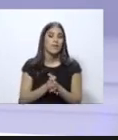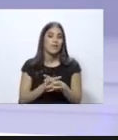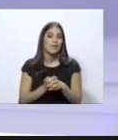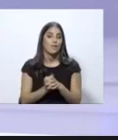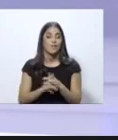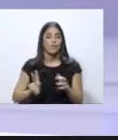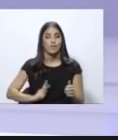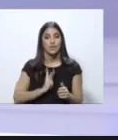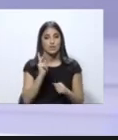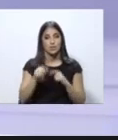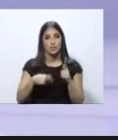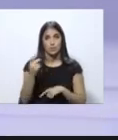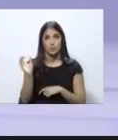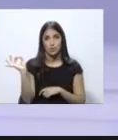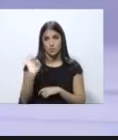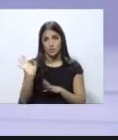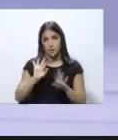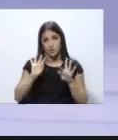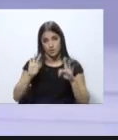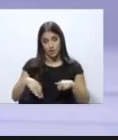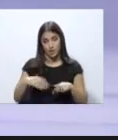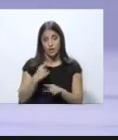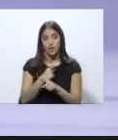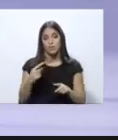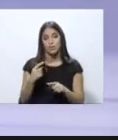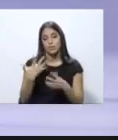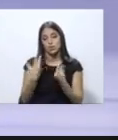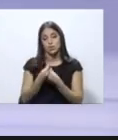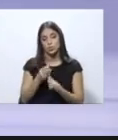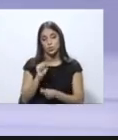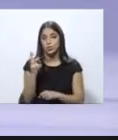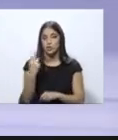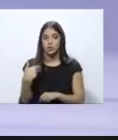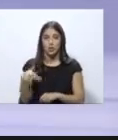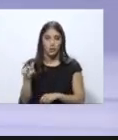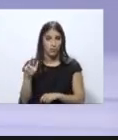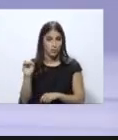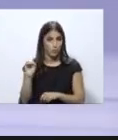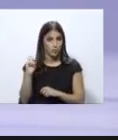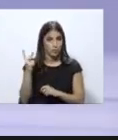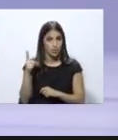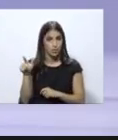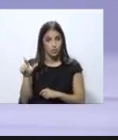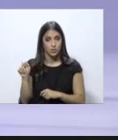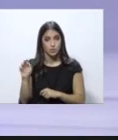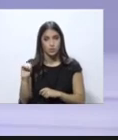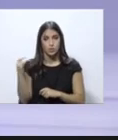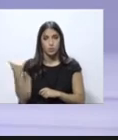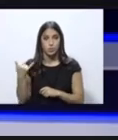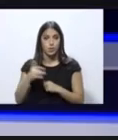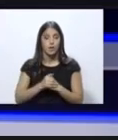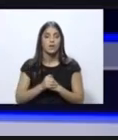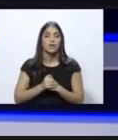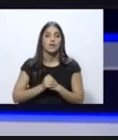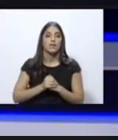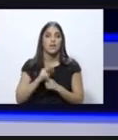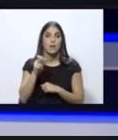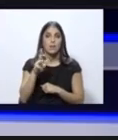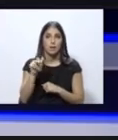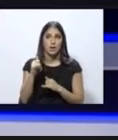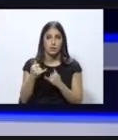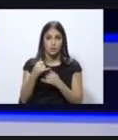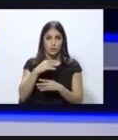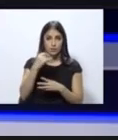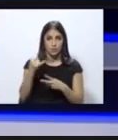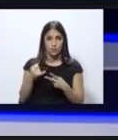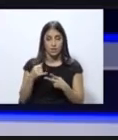Vencendo depois a camisola amarela final, com o Gustavo Veloso a conseguir o segundo posto. Amaro Antunes, curiosamente, sucedeu a outro algarvio,